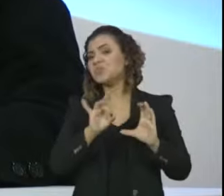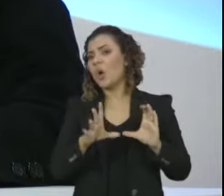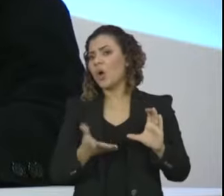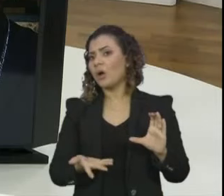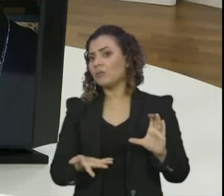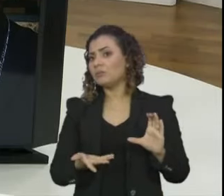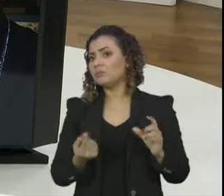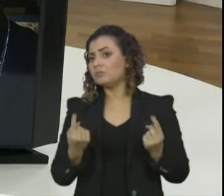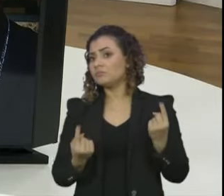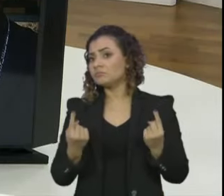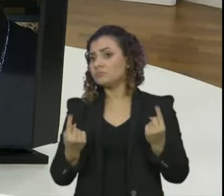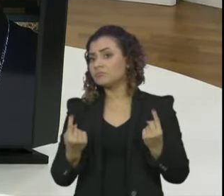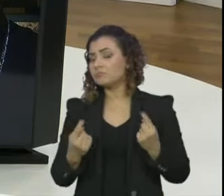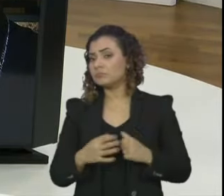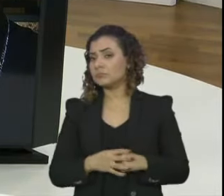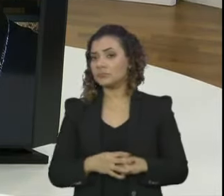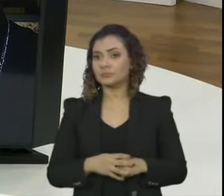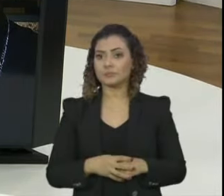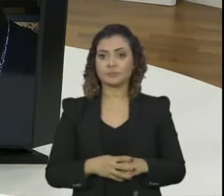mesmo